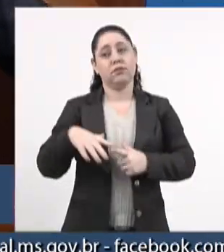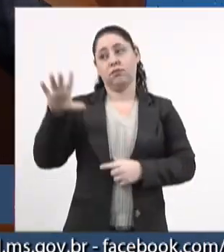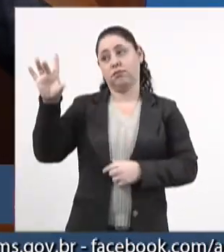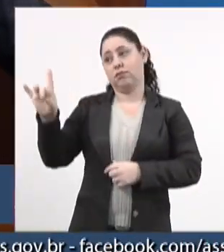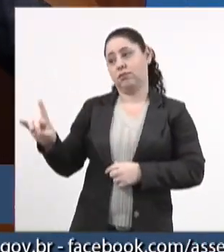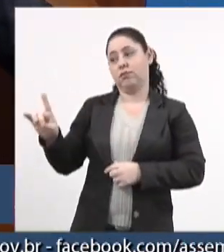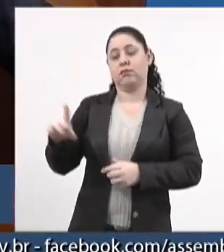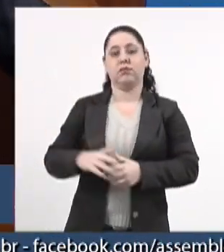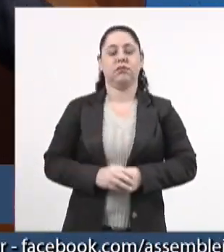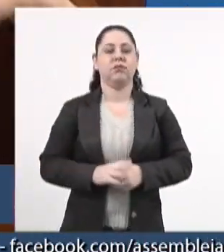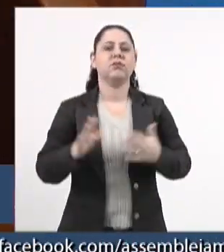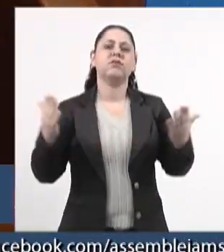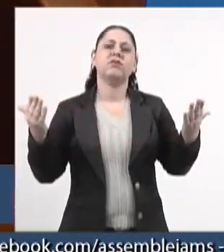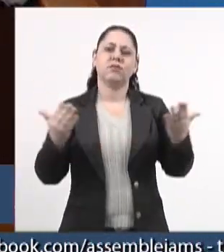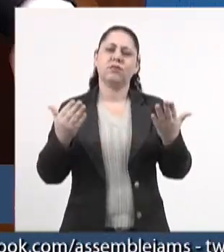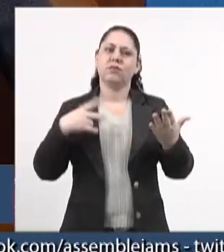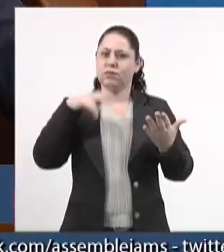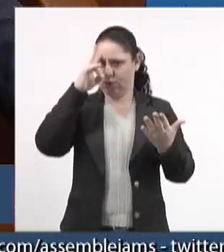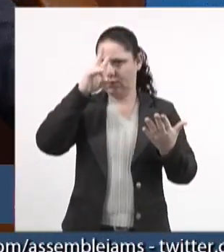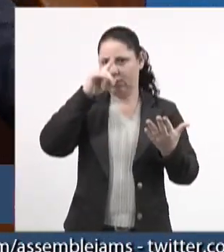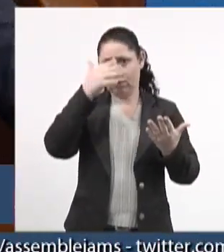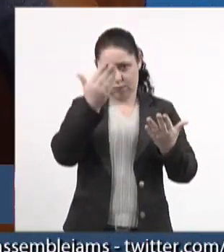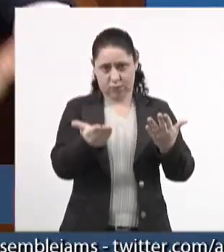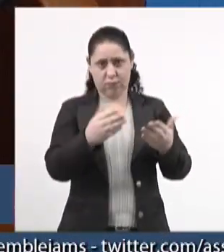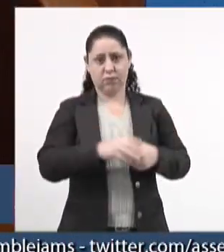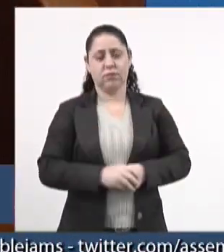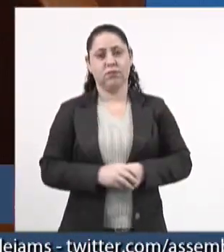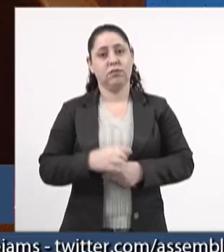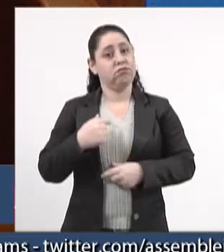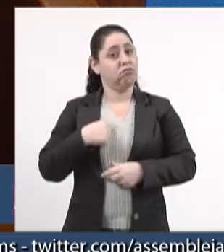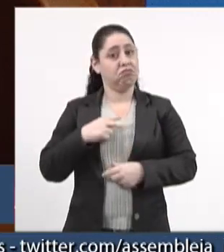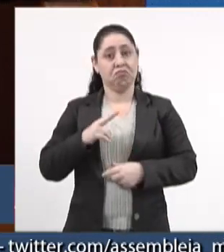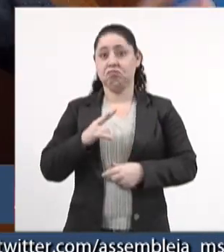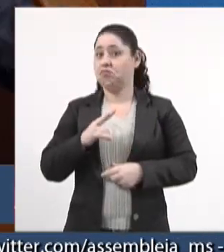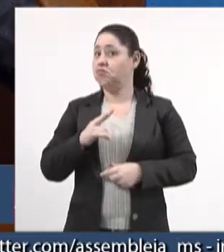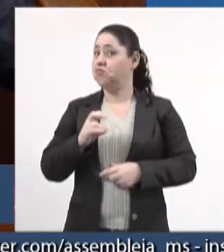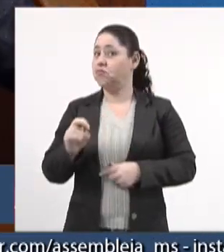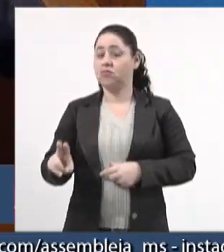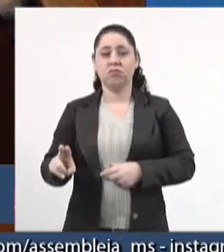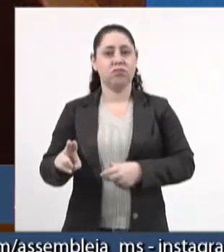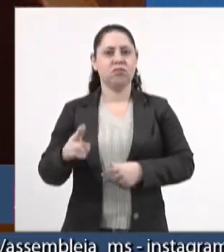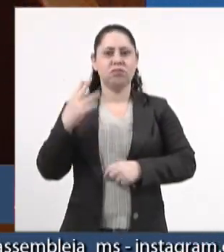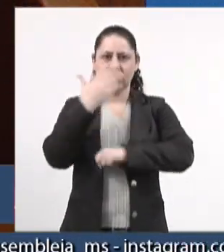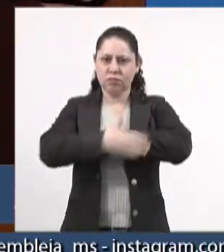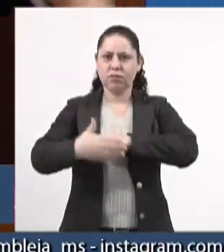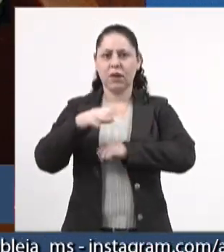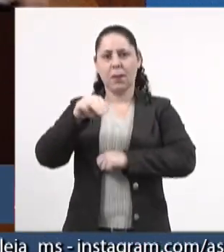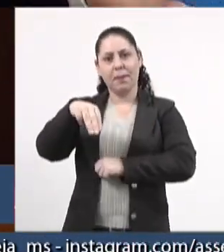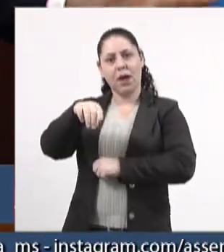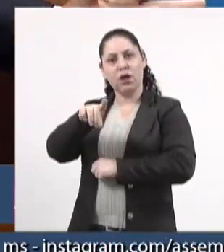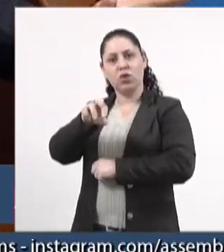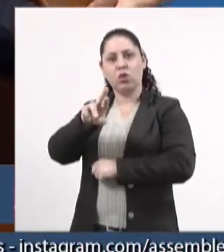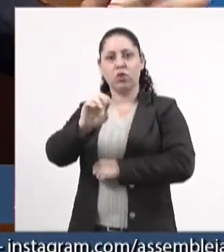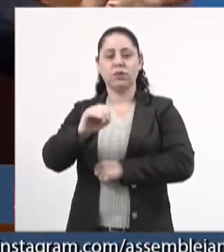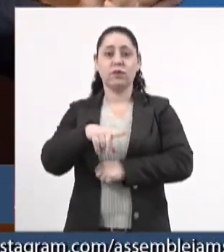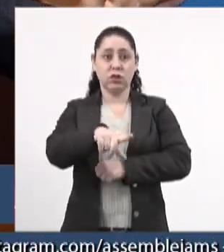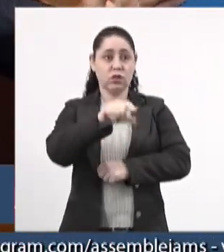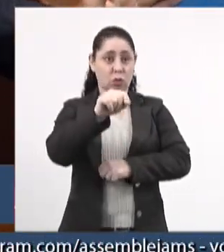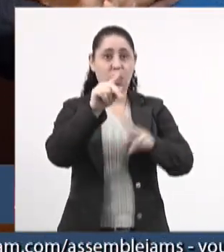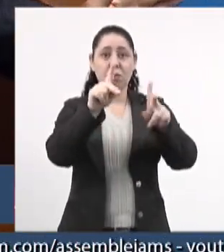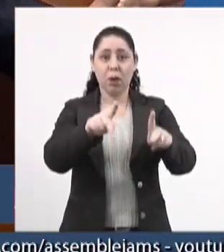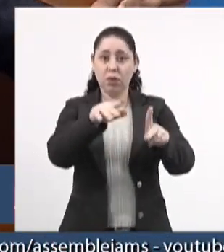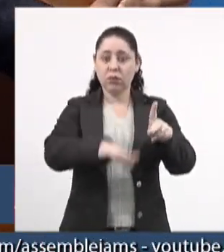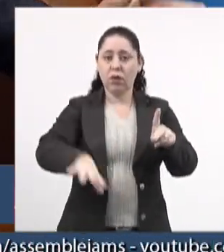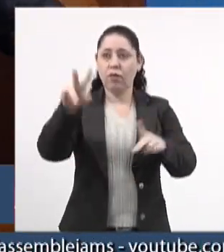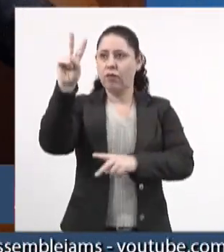direita. Agora, eu quero lembrar para vocês, eu não vou defender o Maduro aqui, mas eu quero lembrar para vocês que ele foi eleito pelo povo